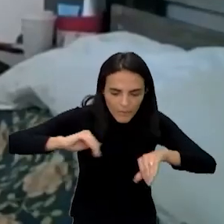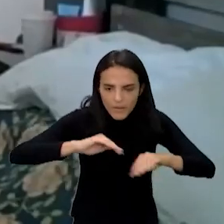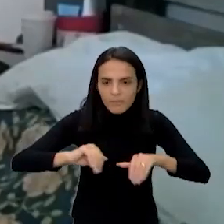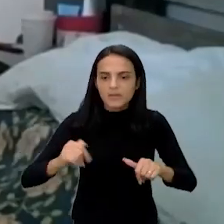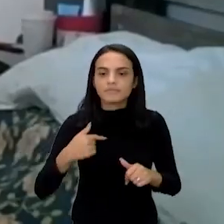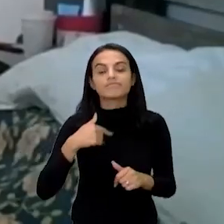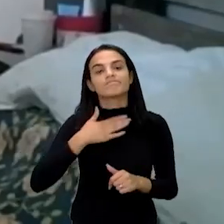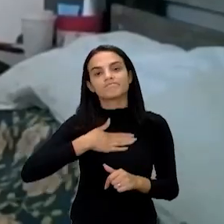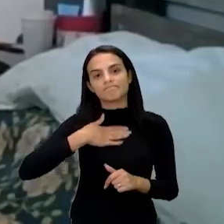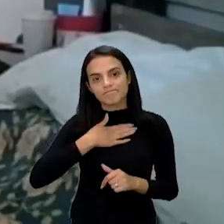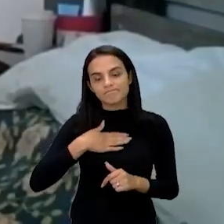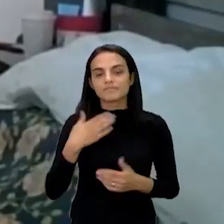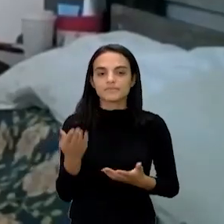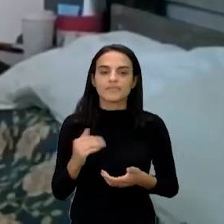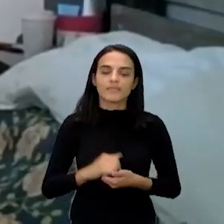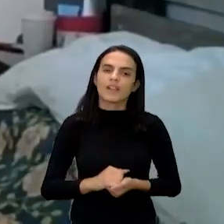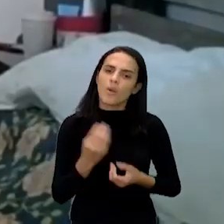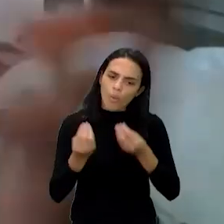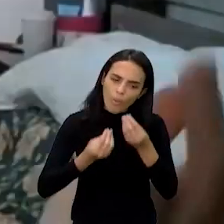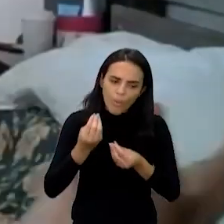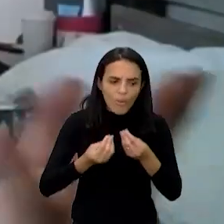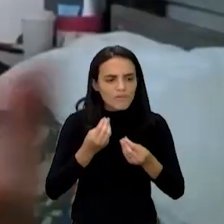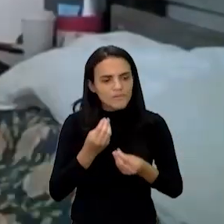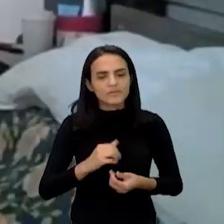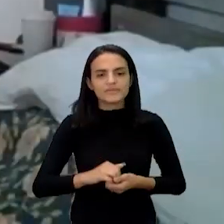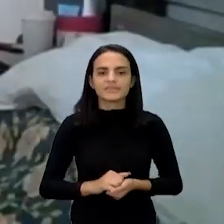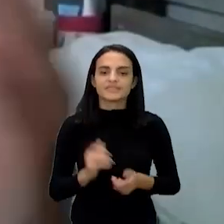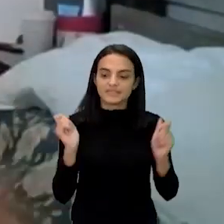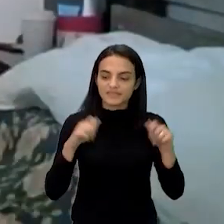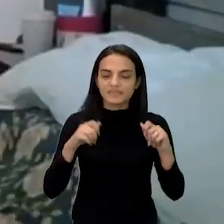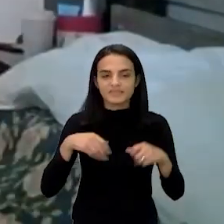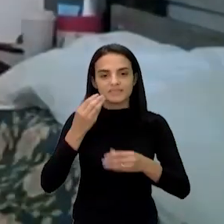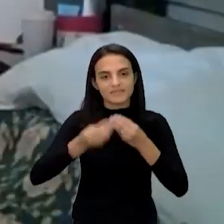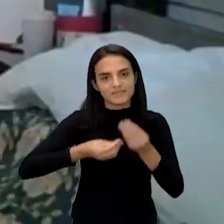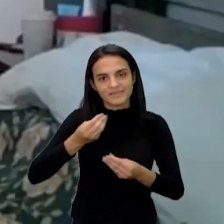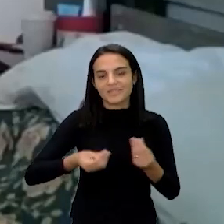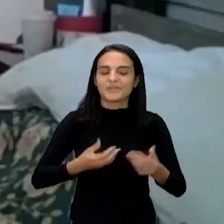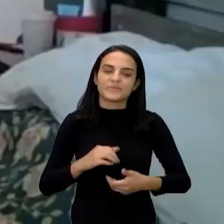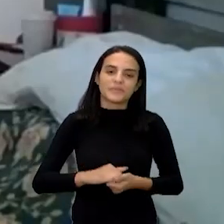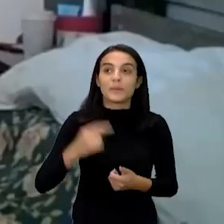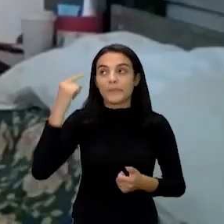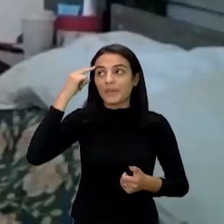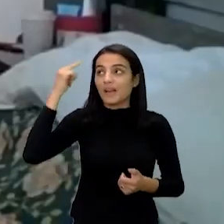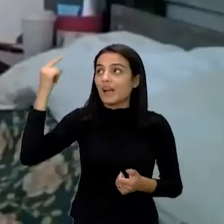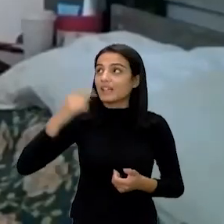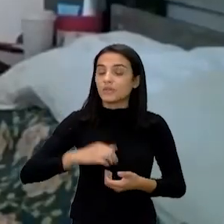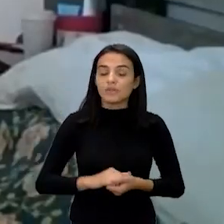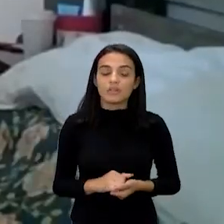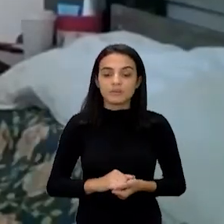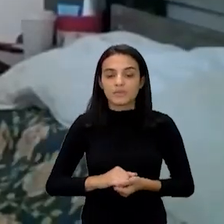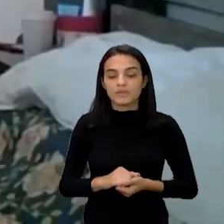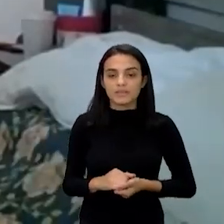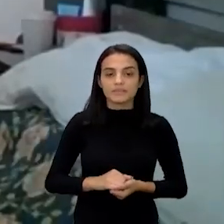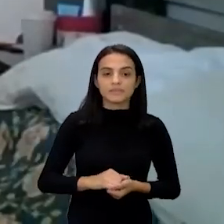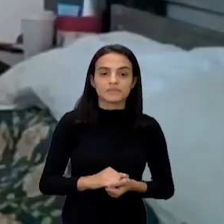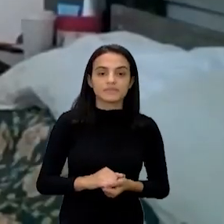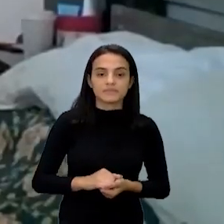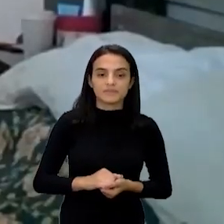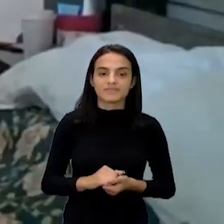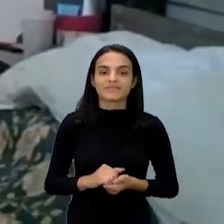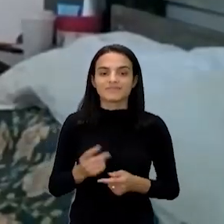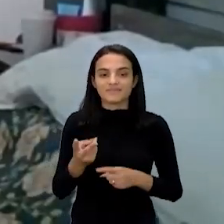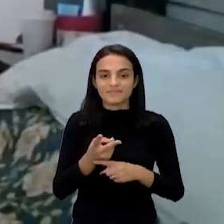pensando como é que a gente podia fazer isso, né? E sempre queria ter uma piscina na minha casa, então eu imaginava como construir uma piscina ali de uma forma mais